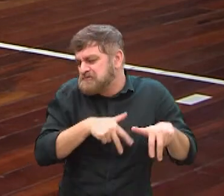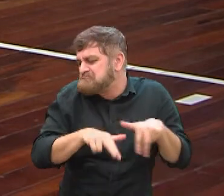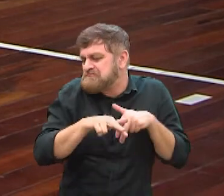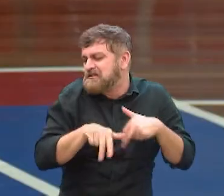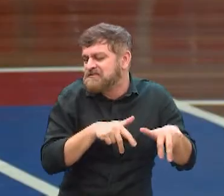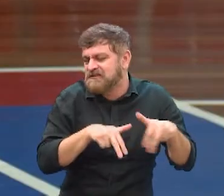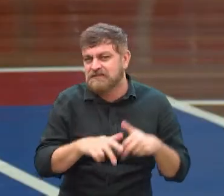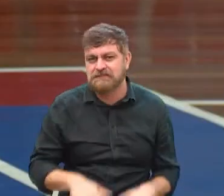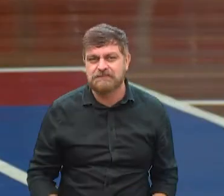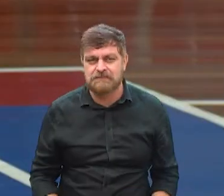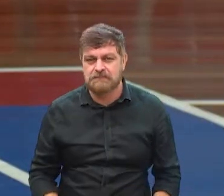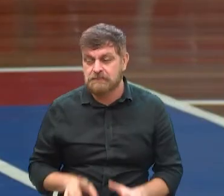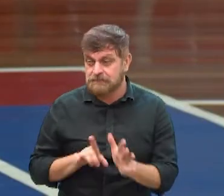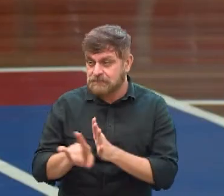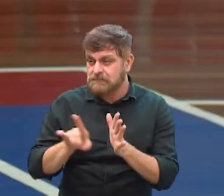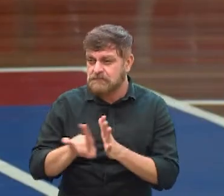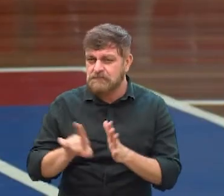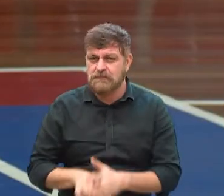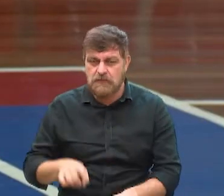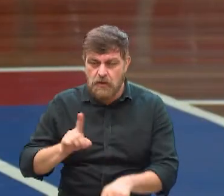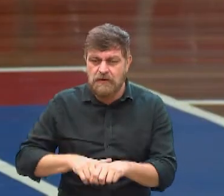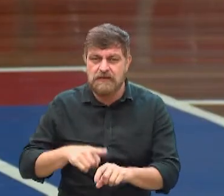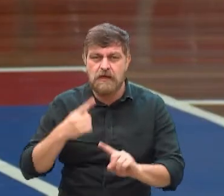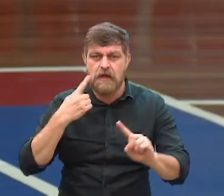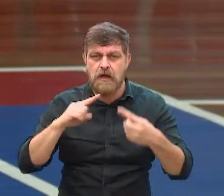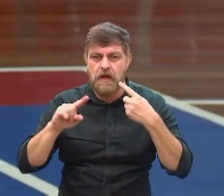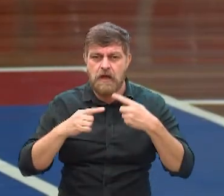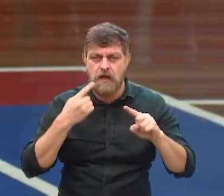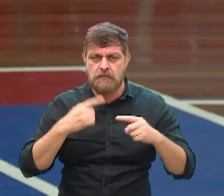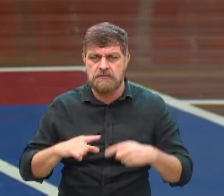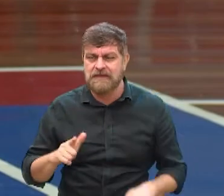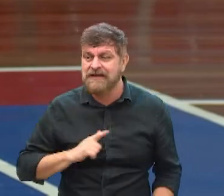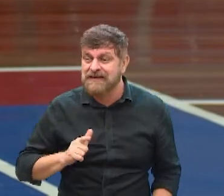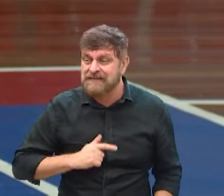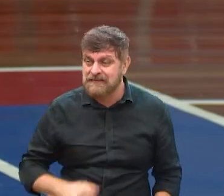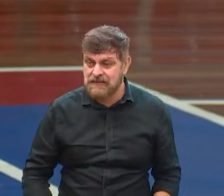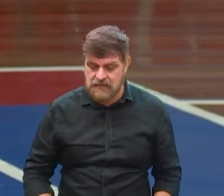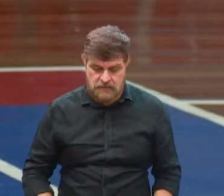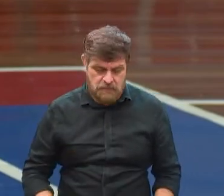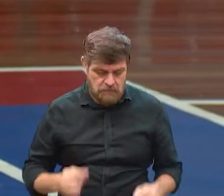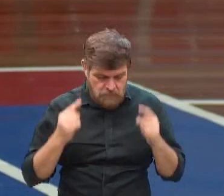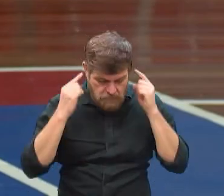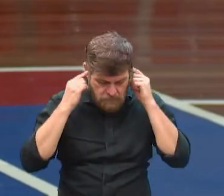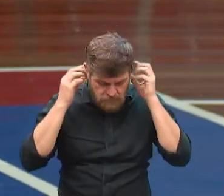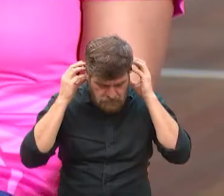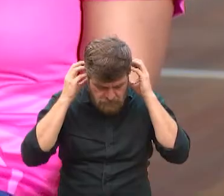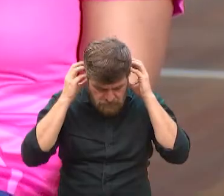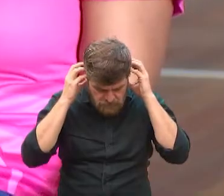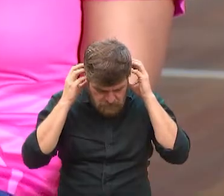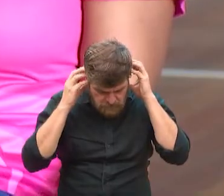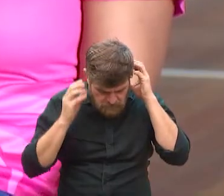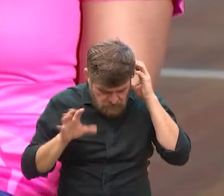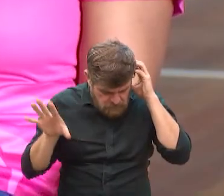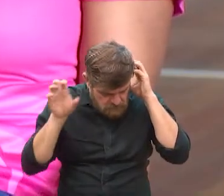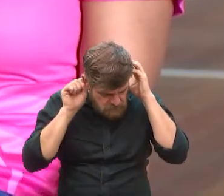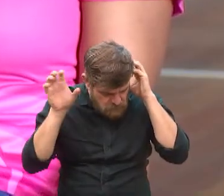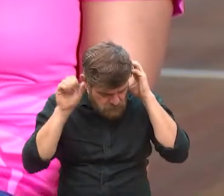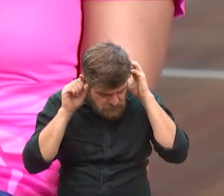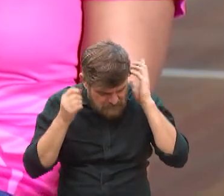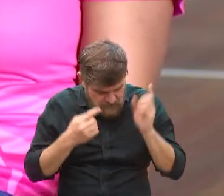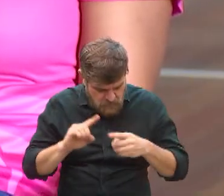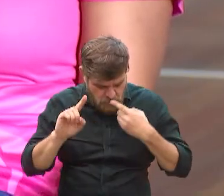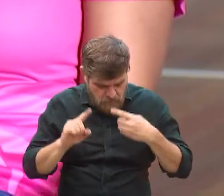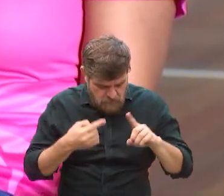Como é que é essa relação da música? Porque a gente sempre vê os atletas com fone, às vezes no atletismo, momento de concentração. Vocês